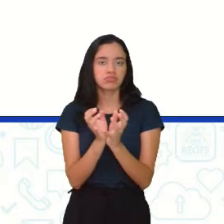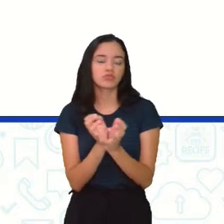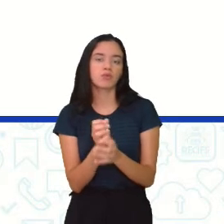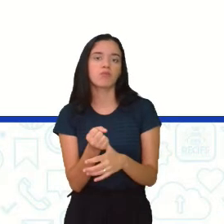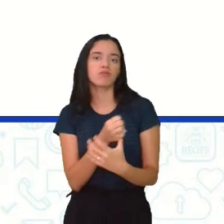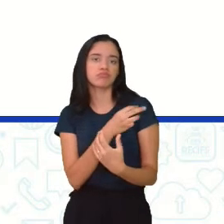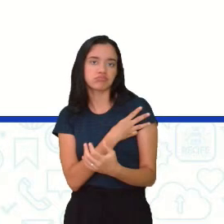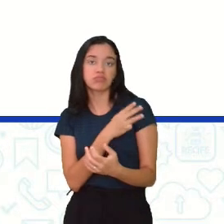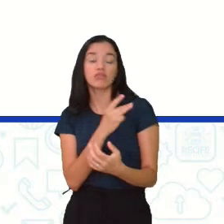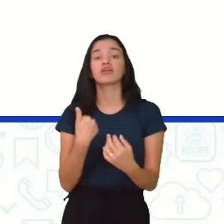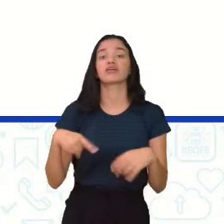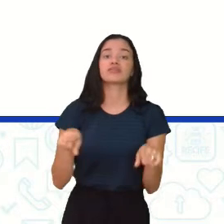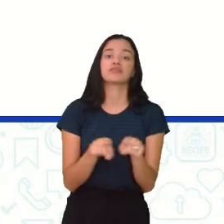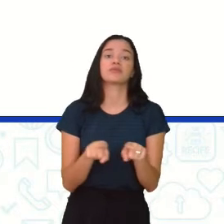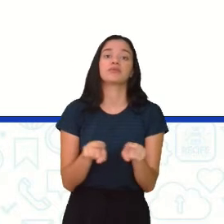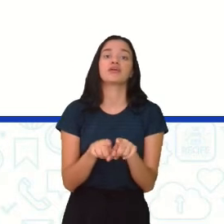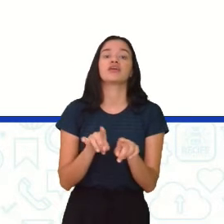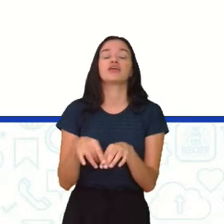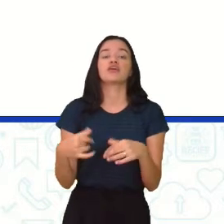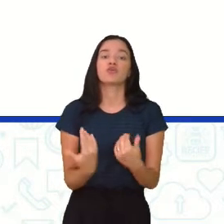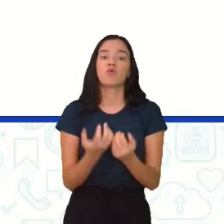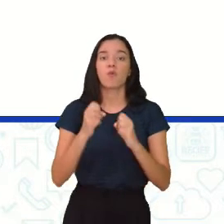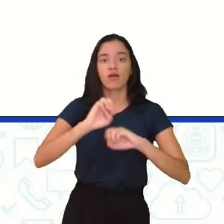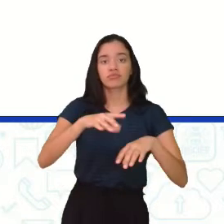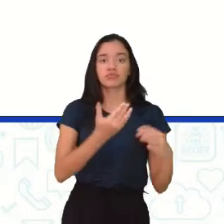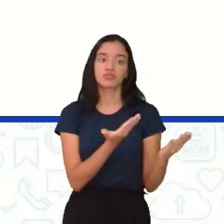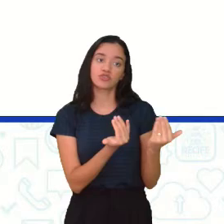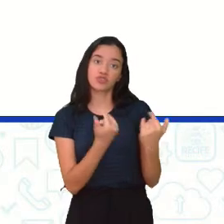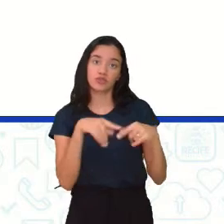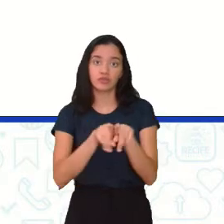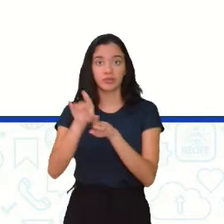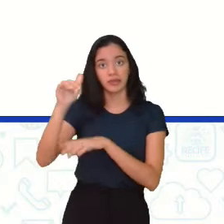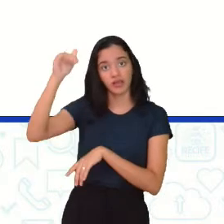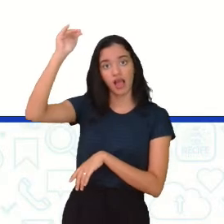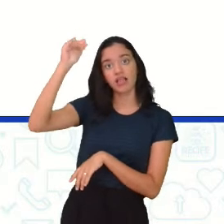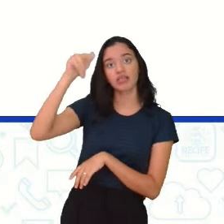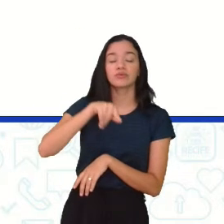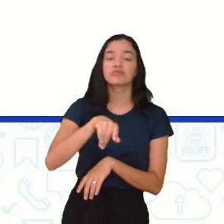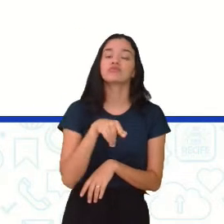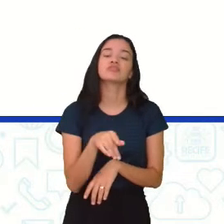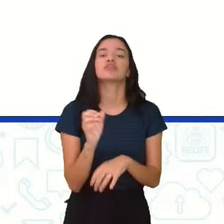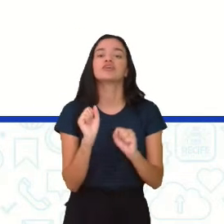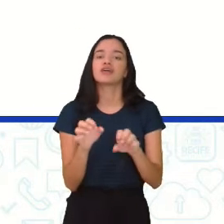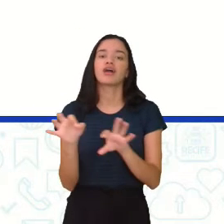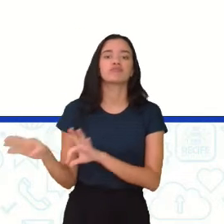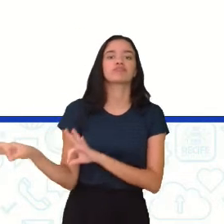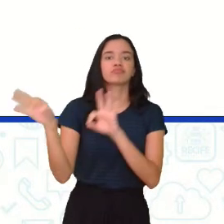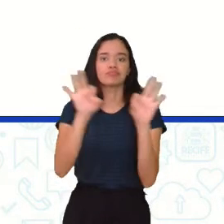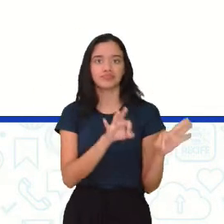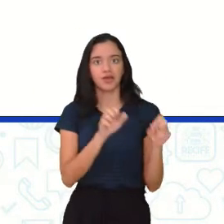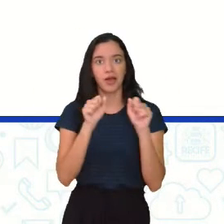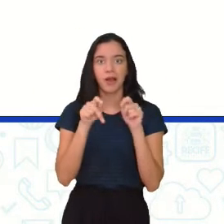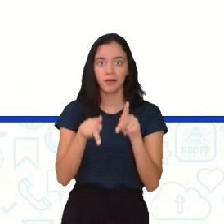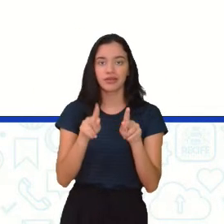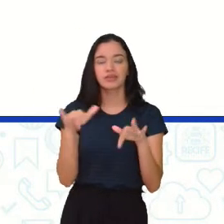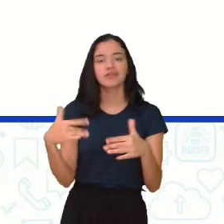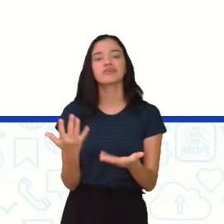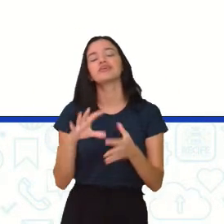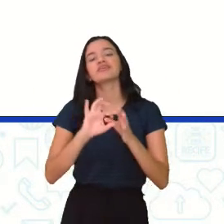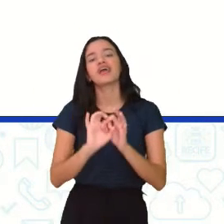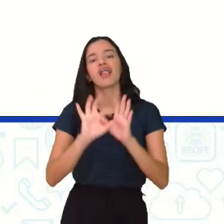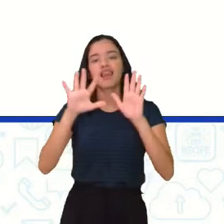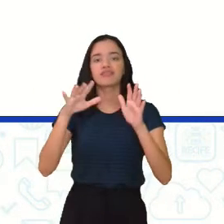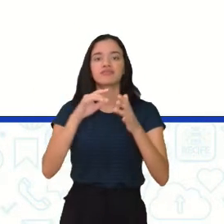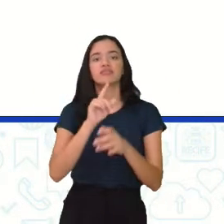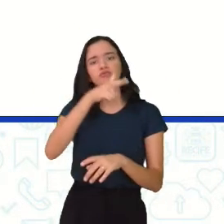né? Inclusive com a educação de jovens e adultos, caso você seja um adulto e esteja aí nos assistindo, tá bom? Então fiquem à vontade,